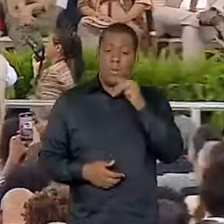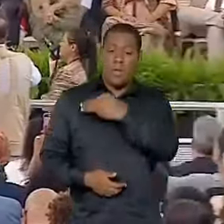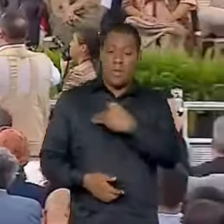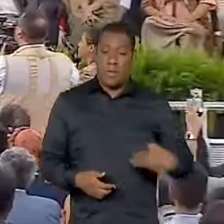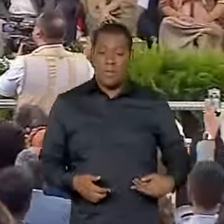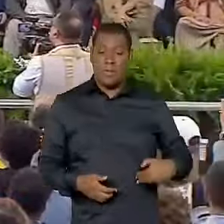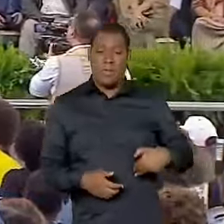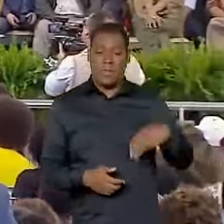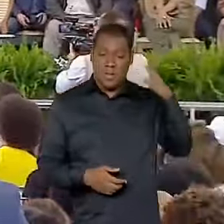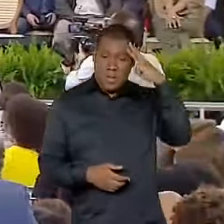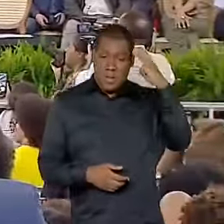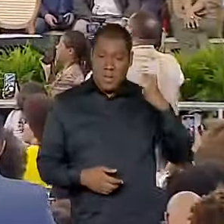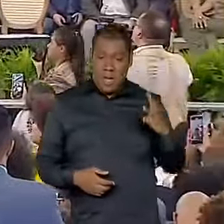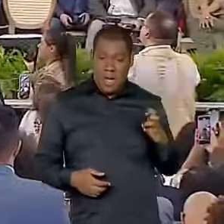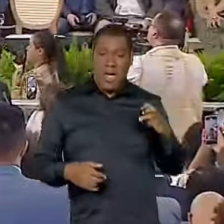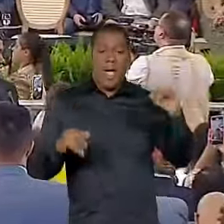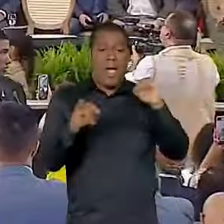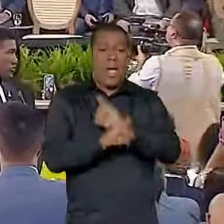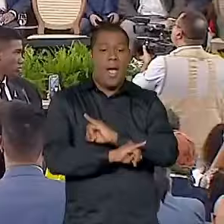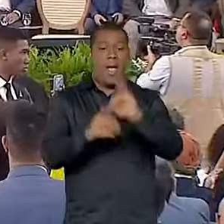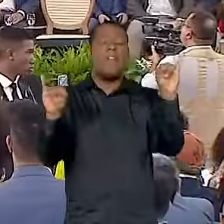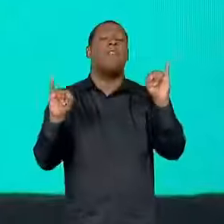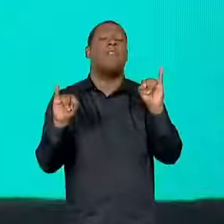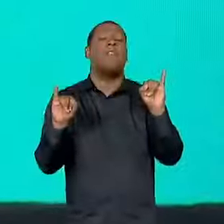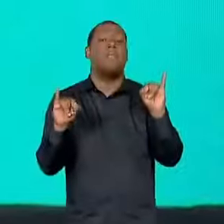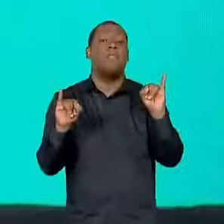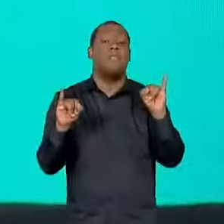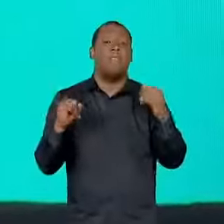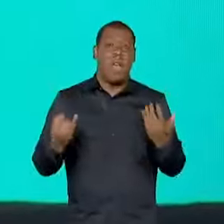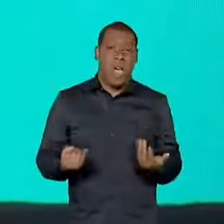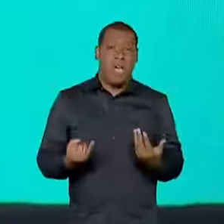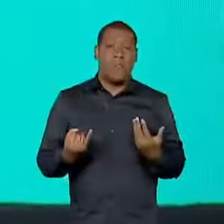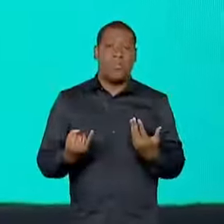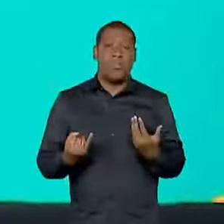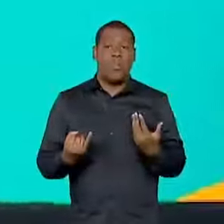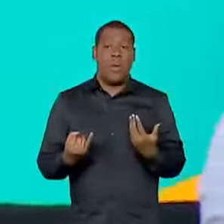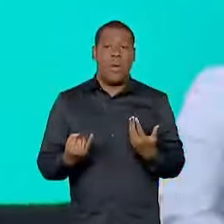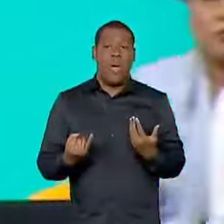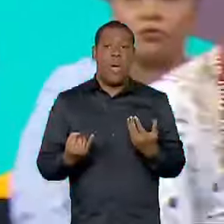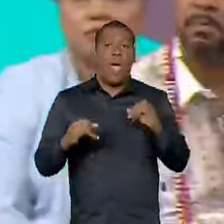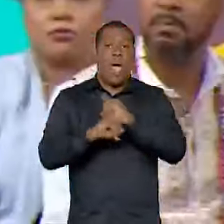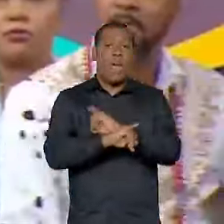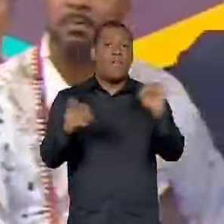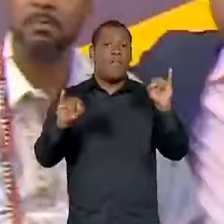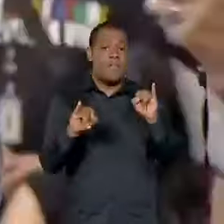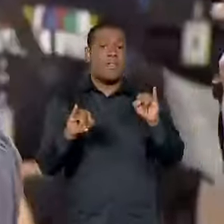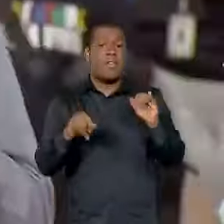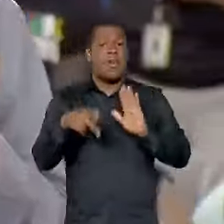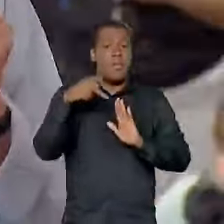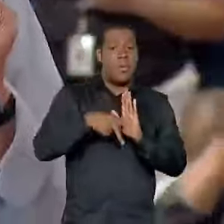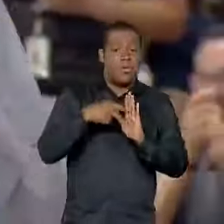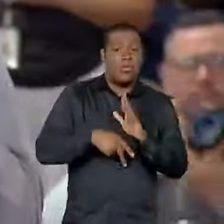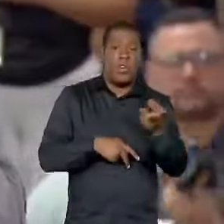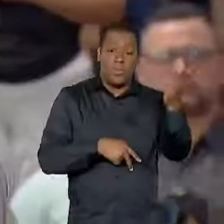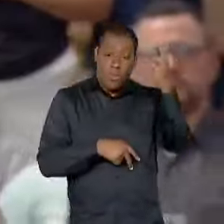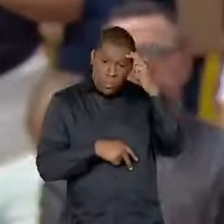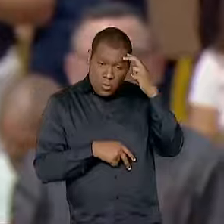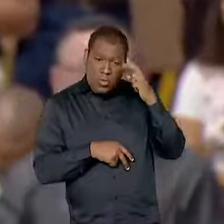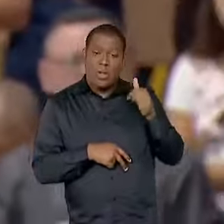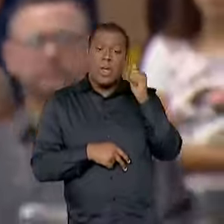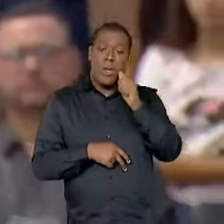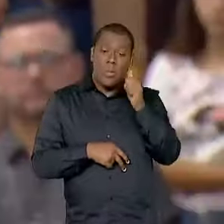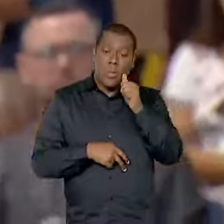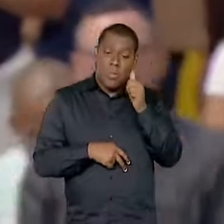Menezes, ela for anunciar alguma coisa de cultura, ela tem que falar do Plano Juventude Negra